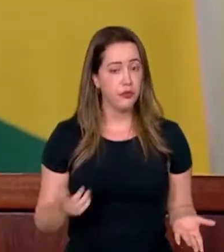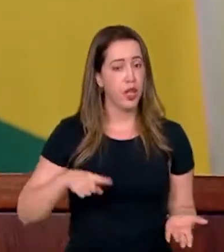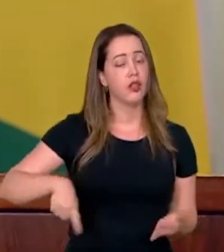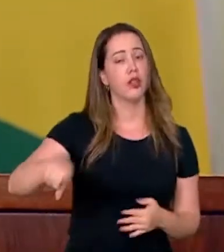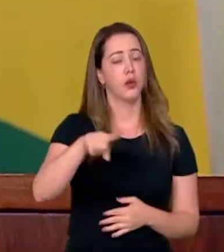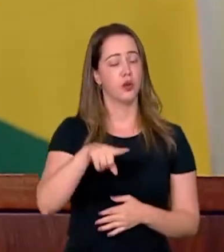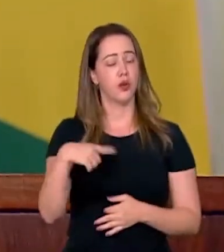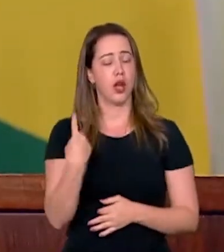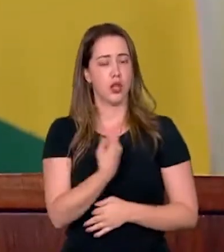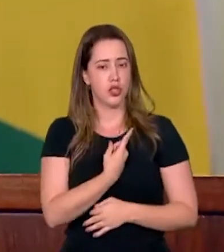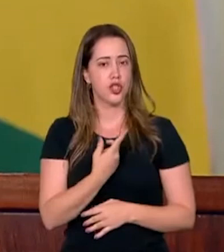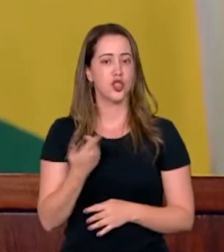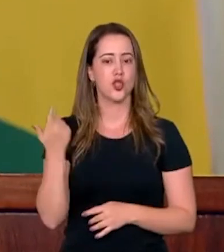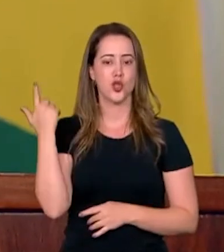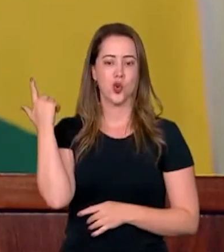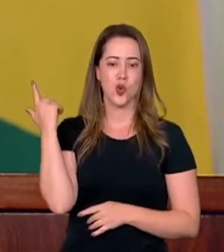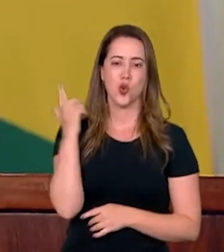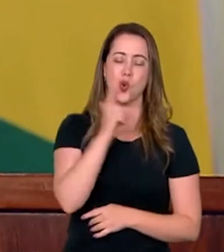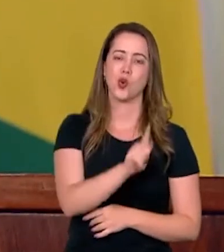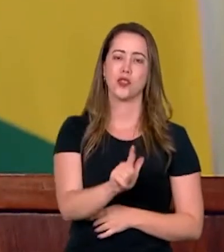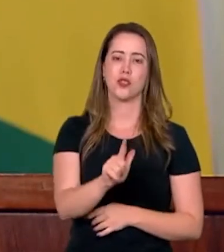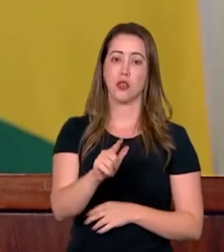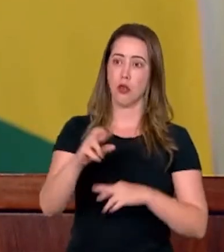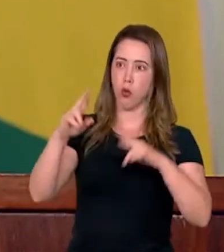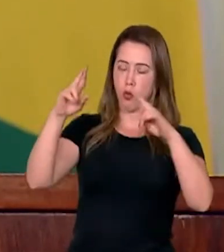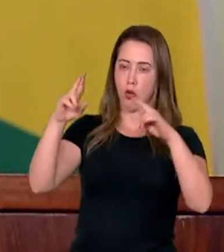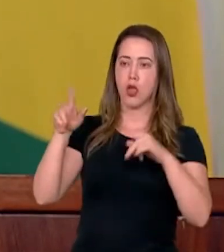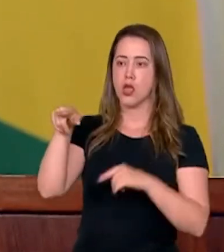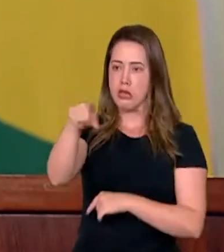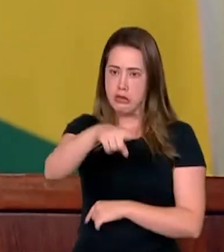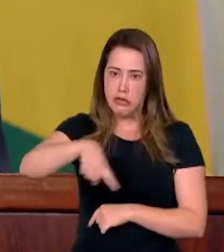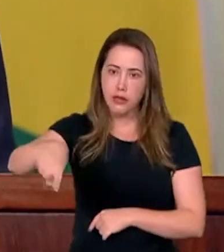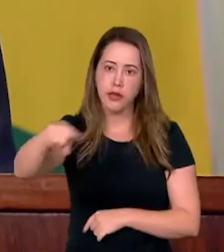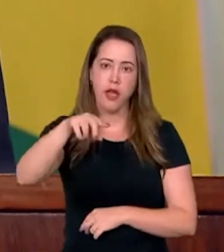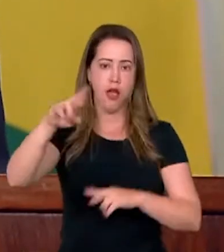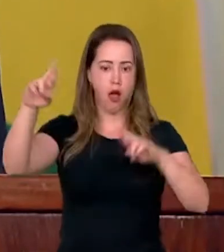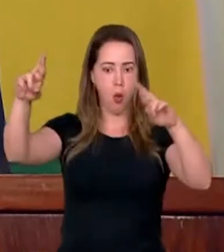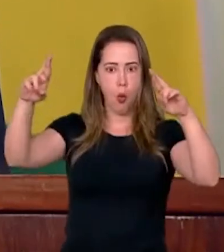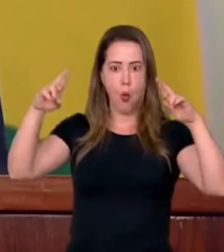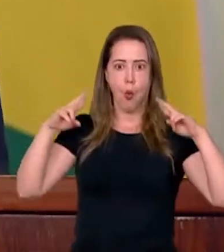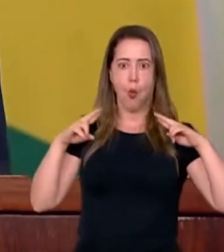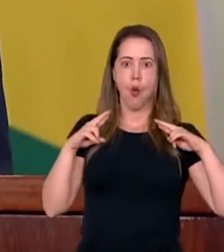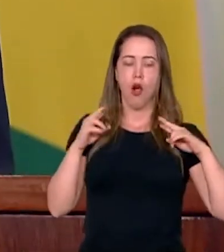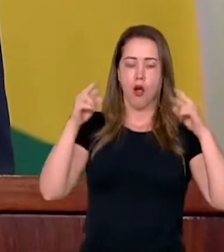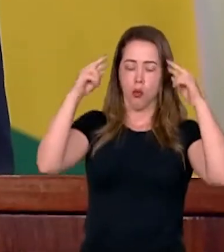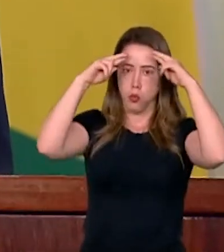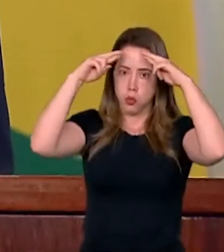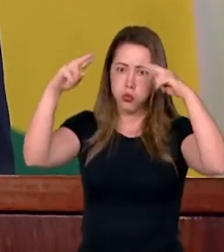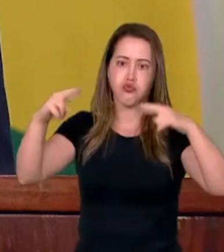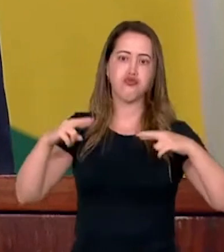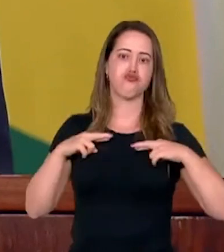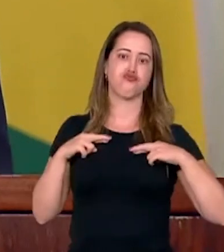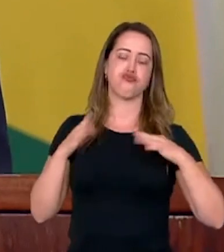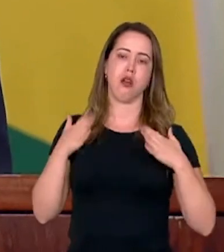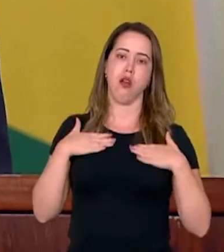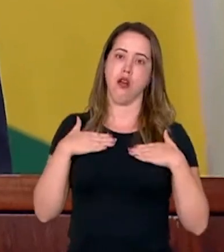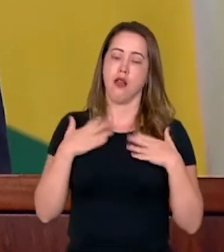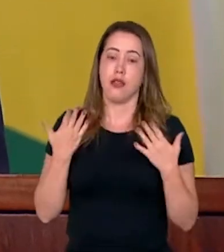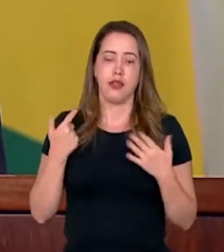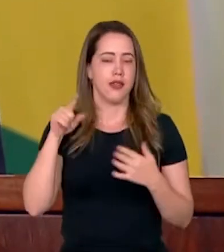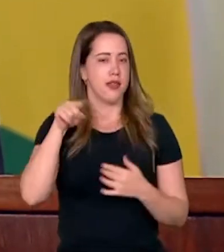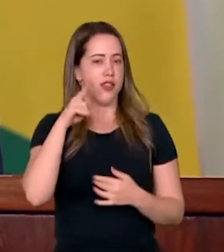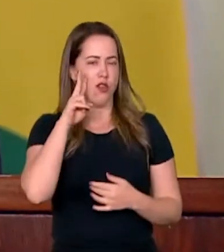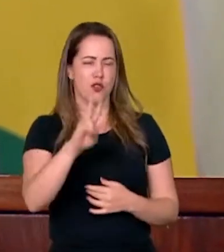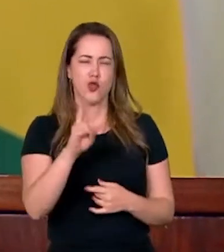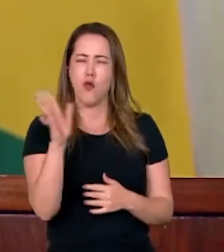isso fez com que a gente ganhasse a respeitabilidade que eu acredito que tenha sido o melhor momento